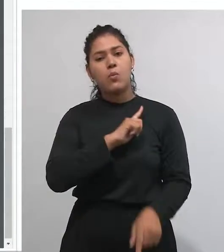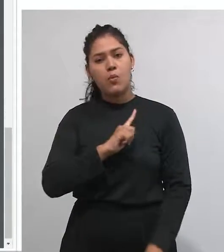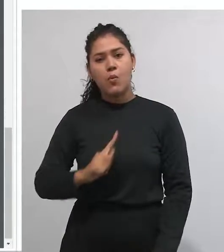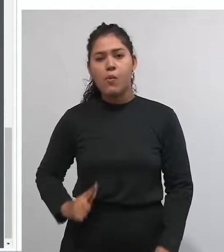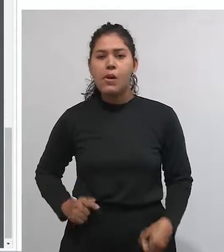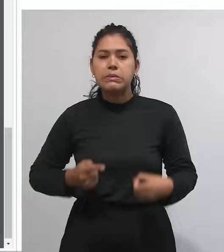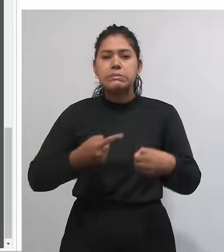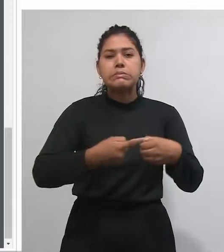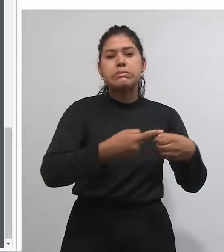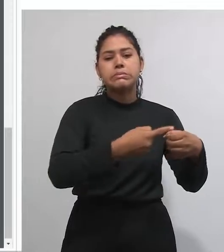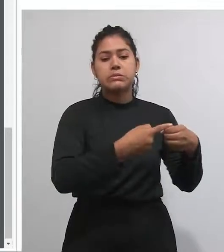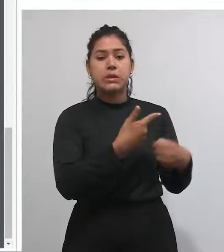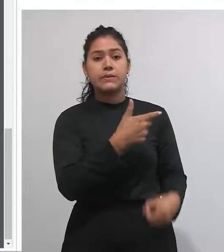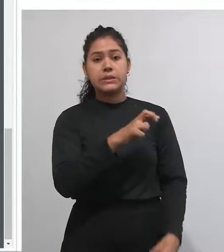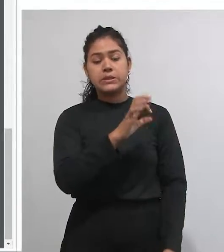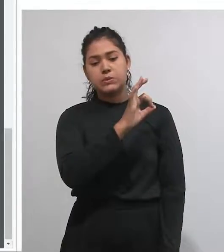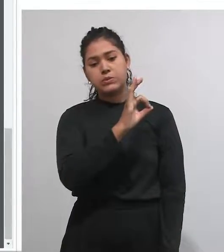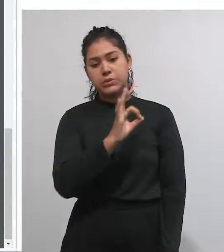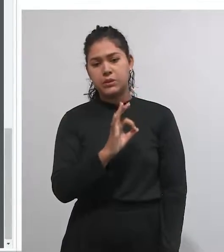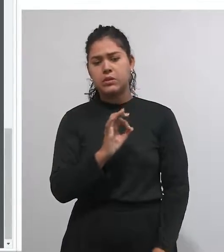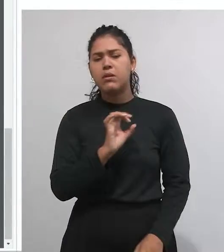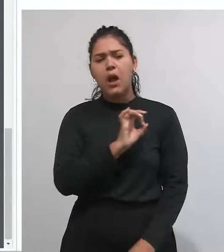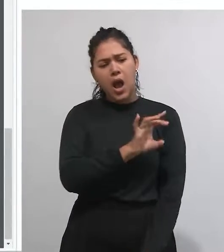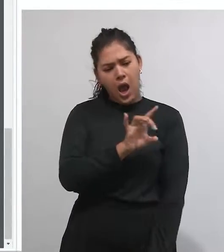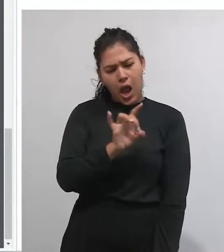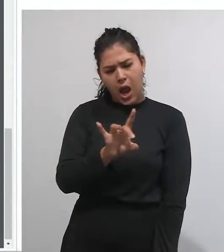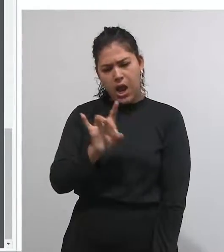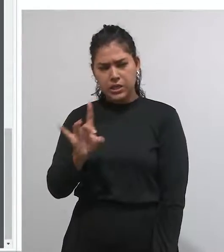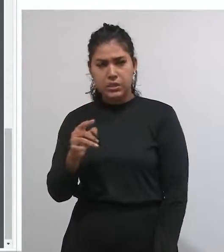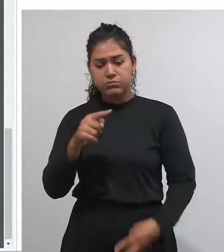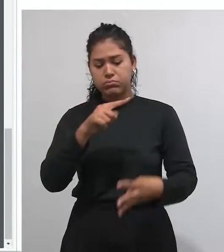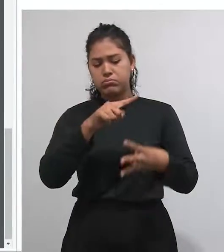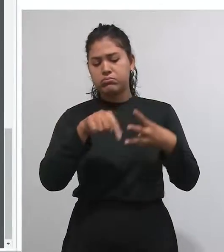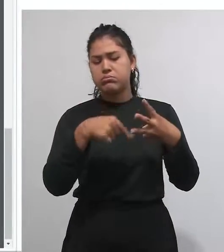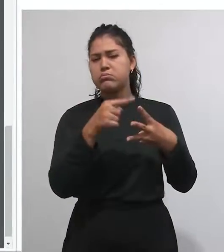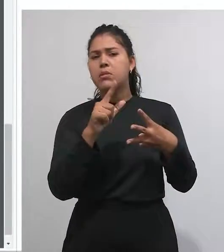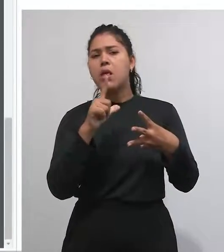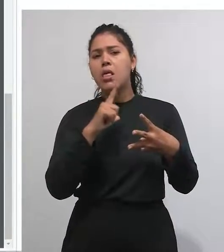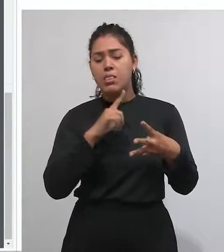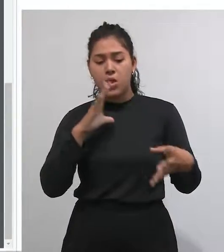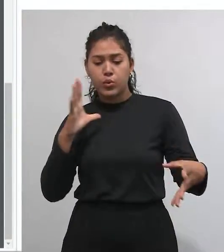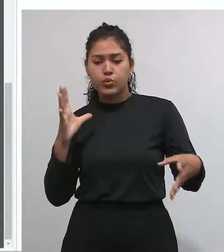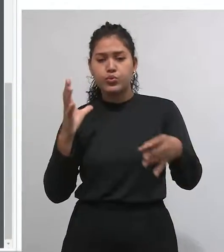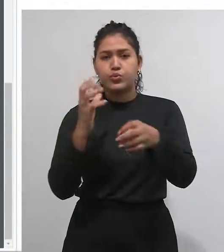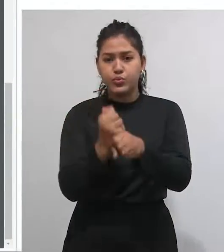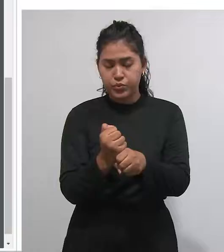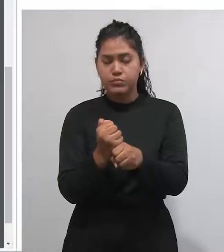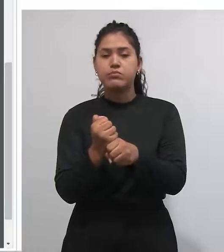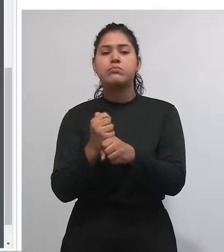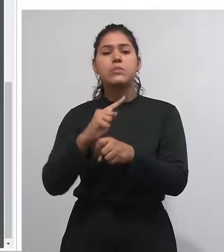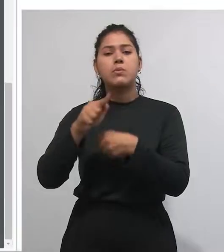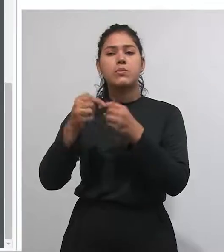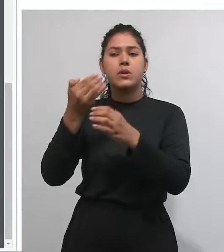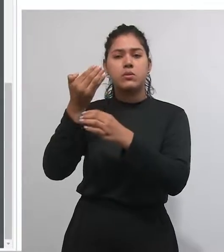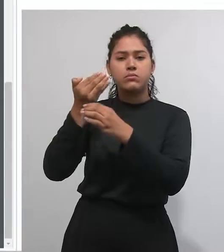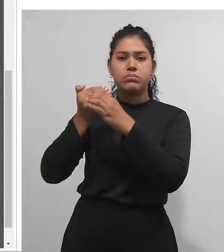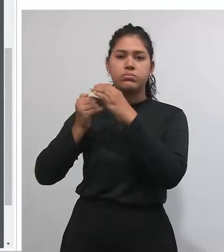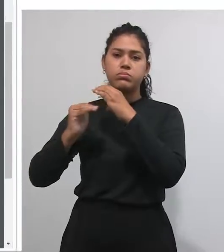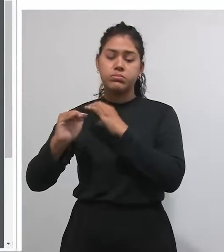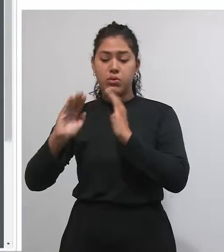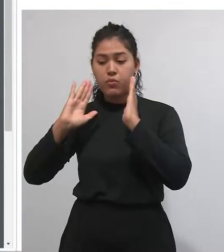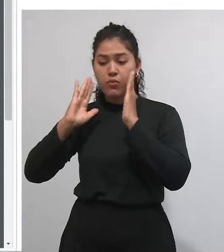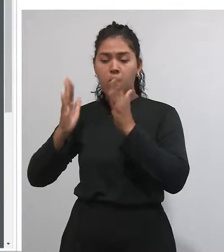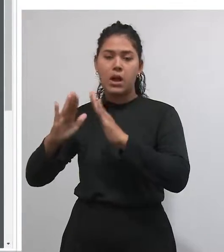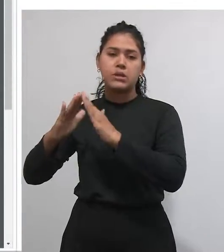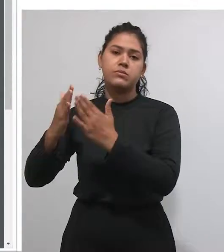com 25%. Essas contribuições somam-se e são repassadas diretamente